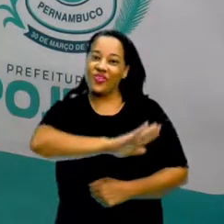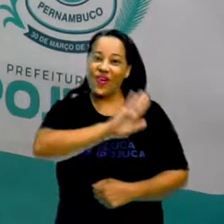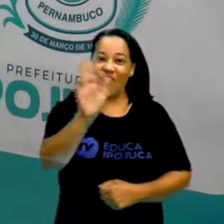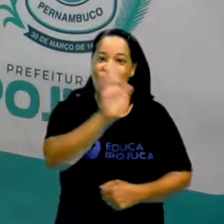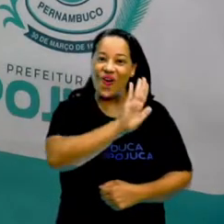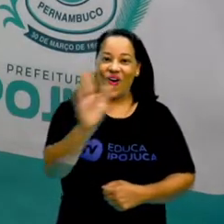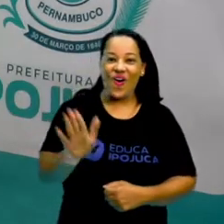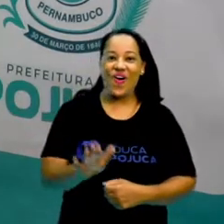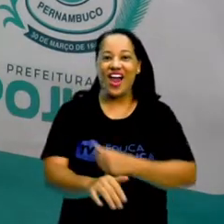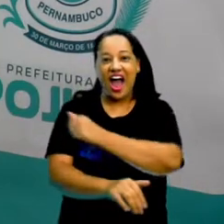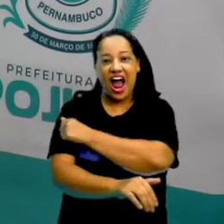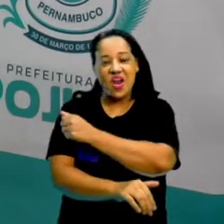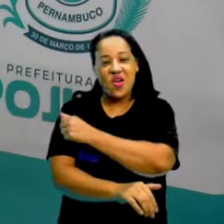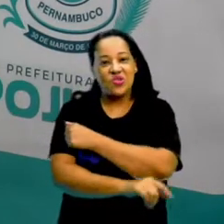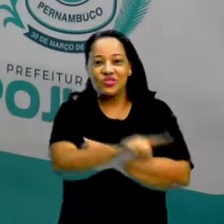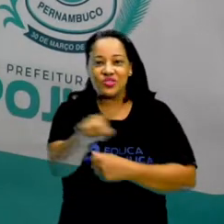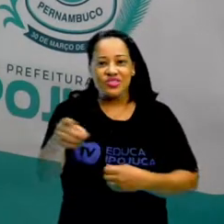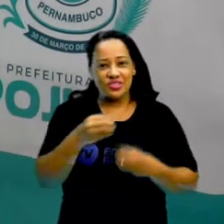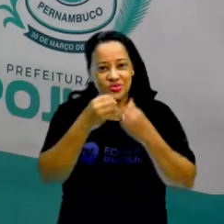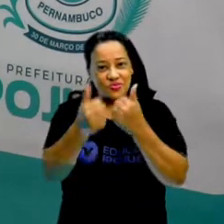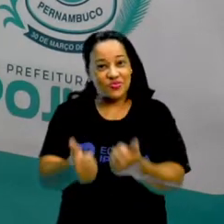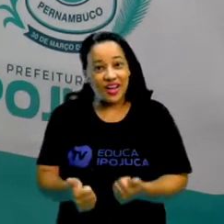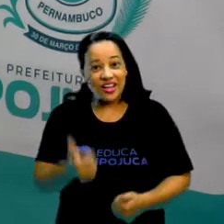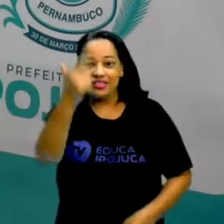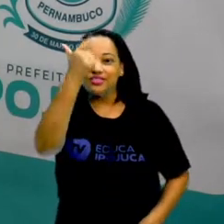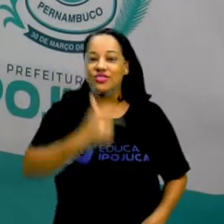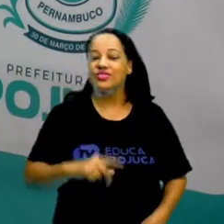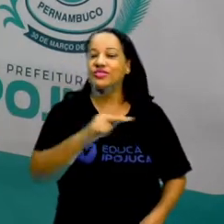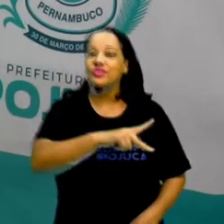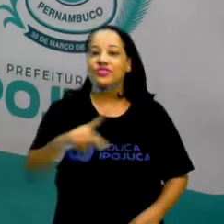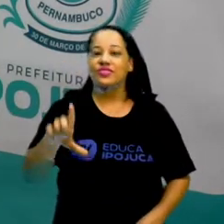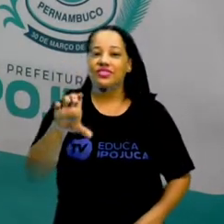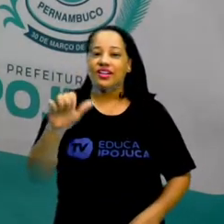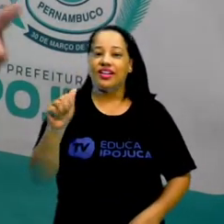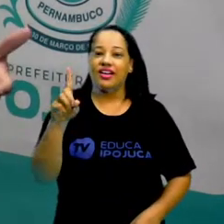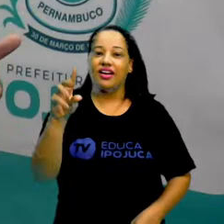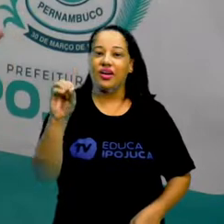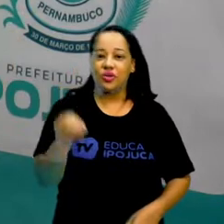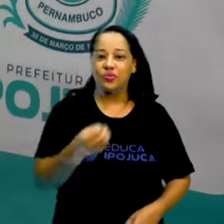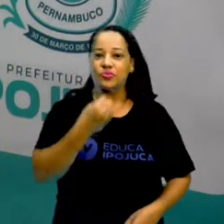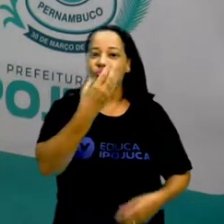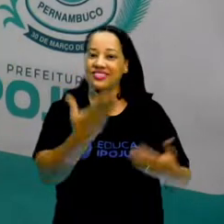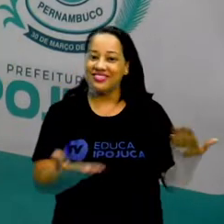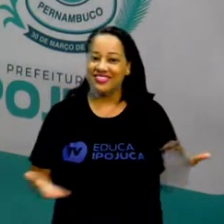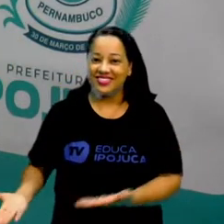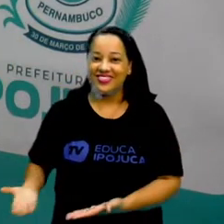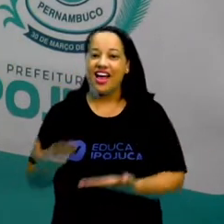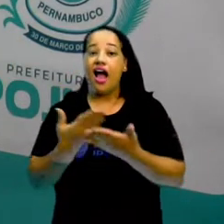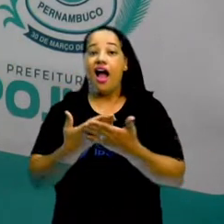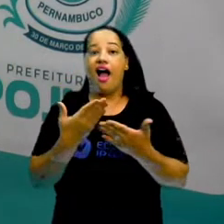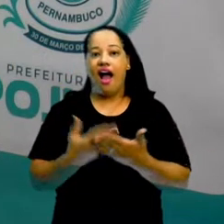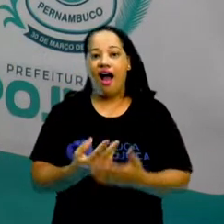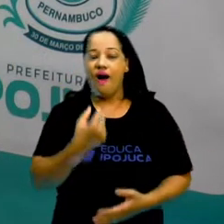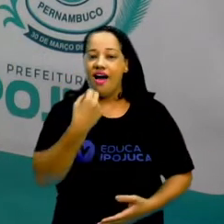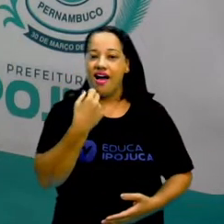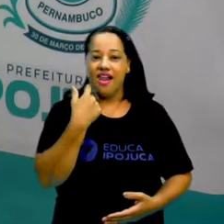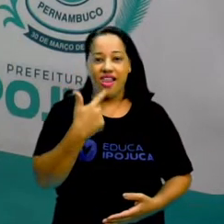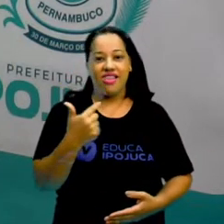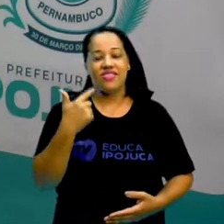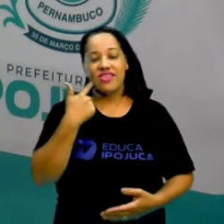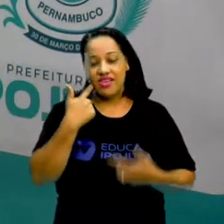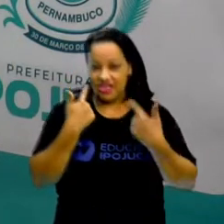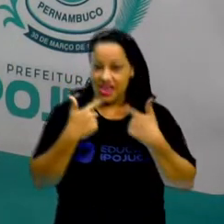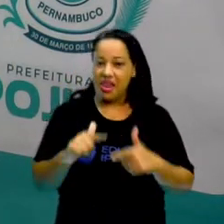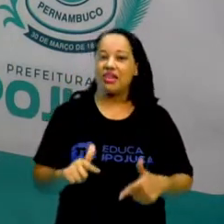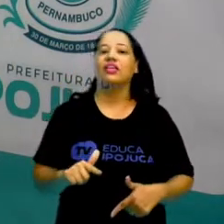Hello, students! Como vocês estão? Aqui é o Teacher Leandro e sejam bem-vindos a mais uma aula de língua inglesa.